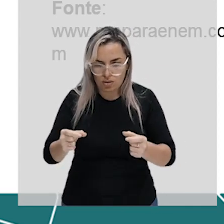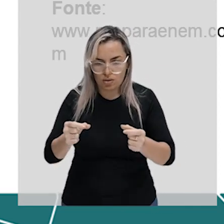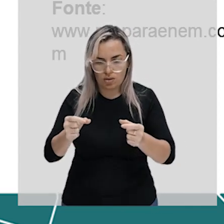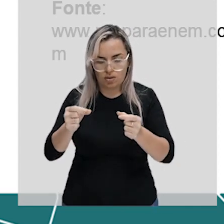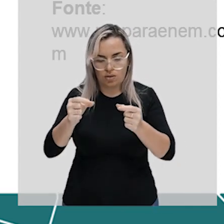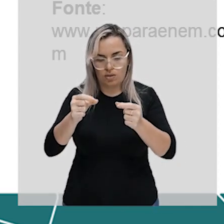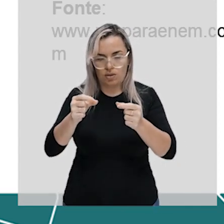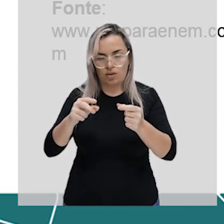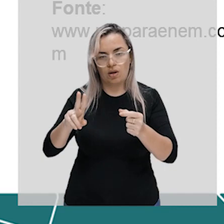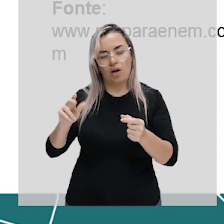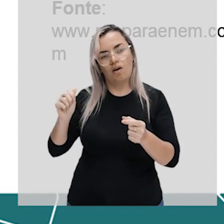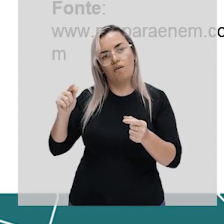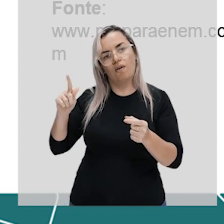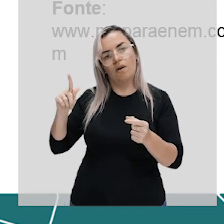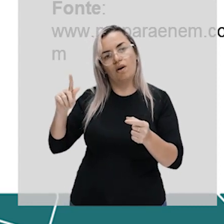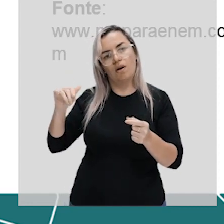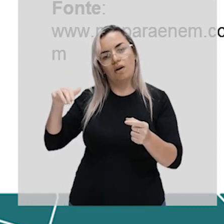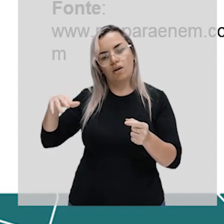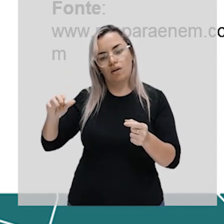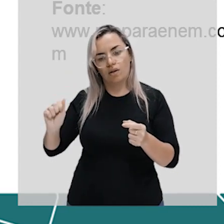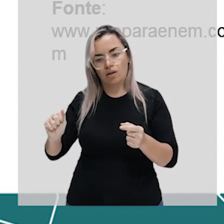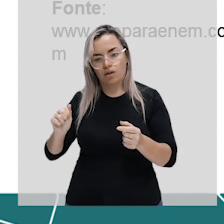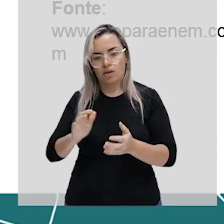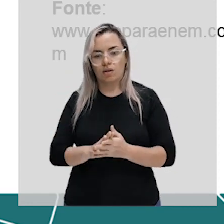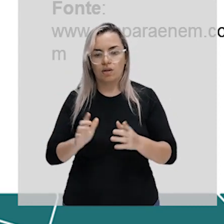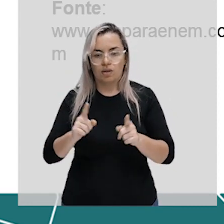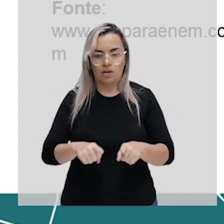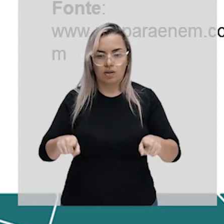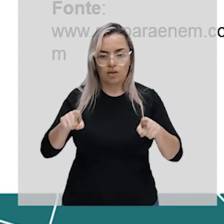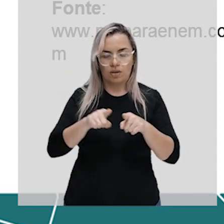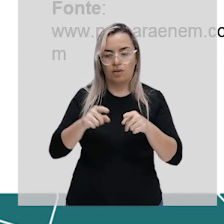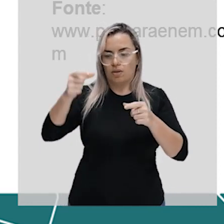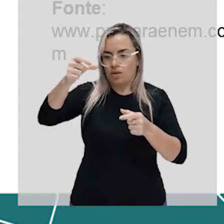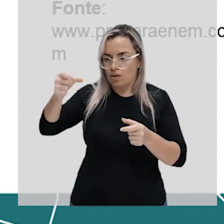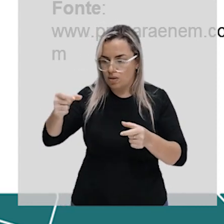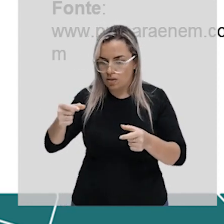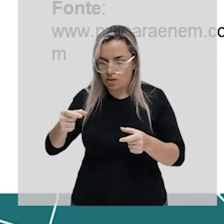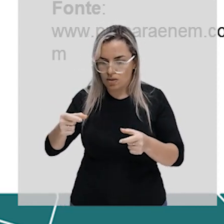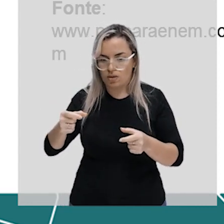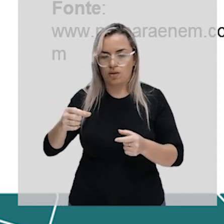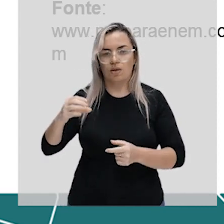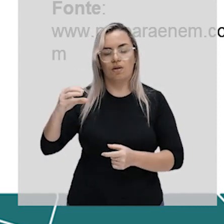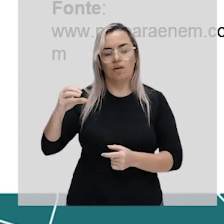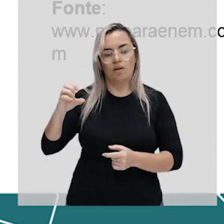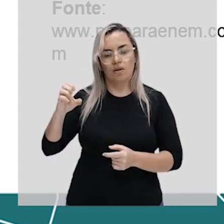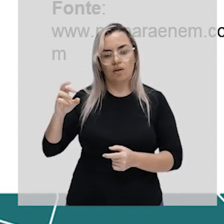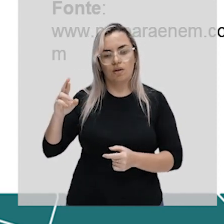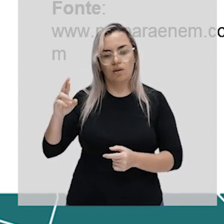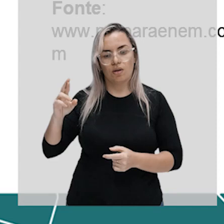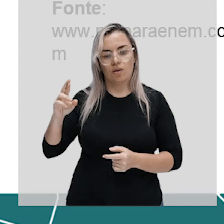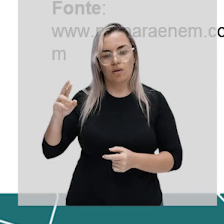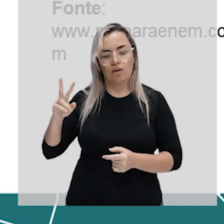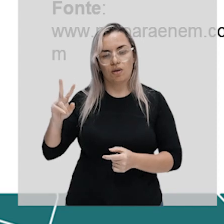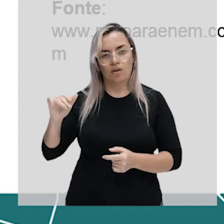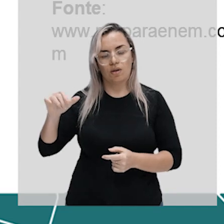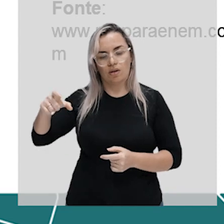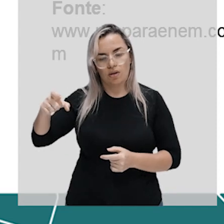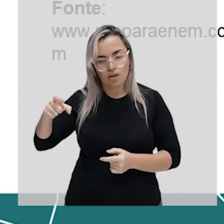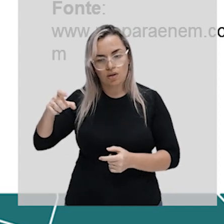cervix, que é a mesma coisa que colo do útero, o colo uterino,